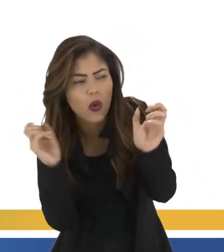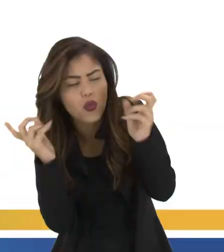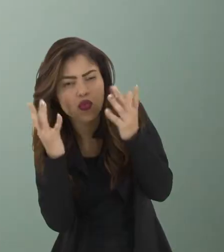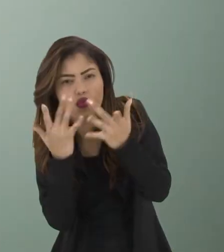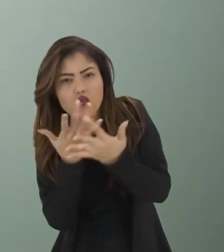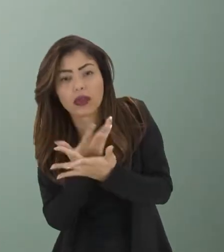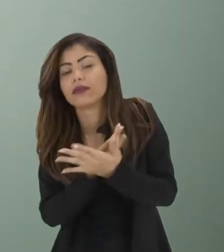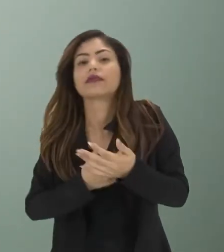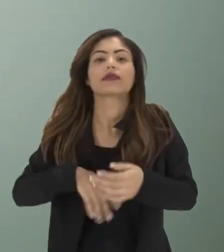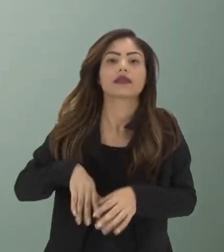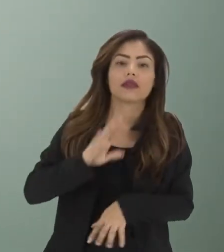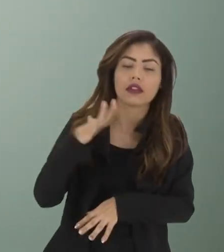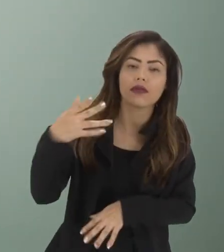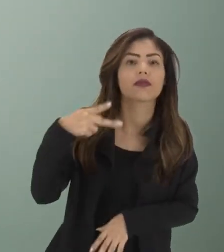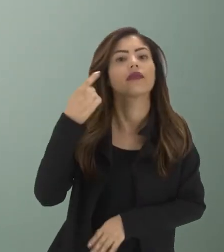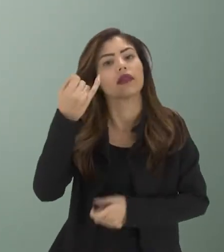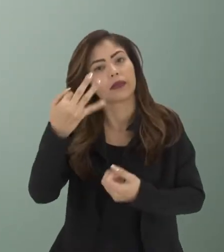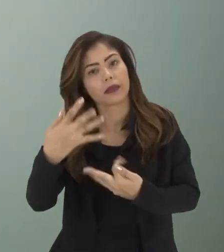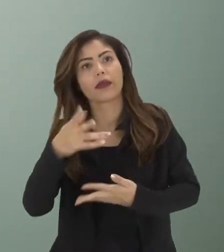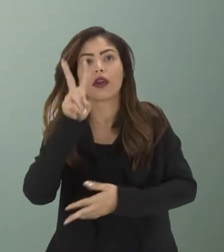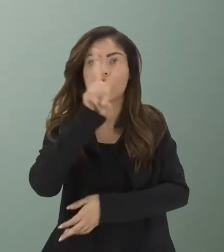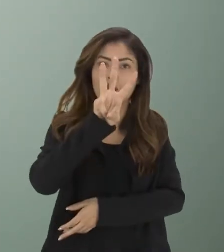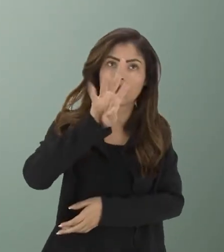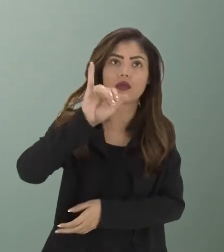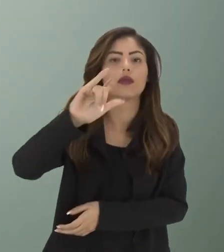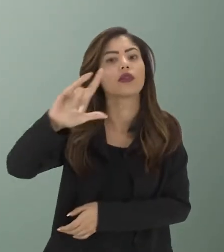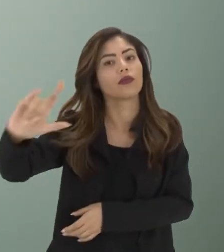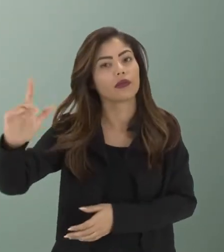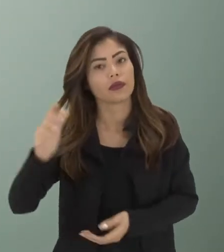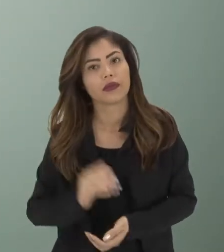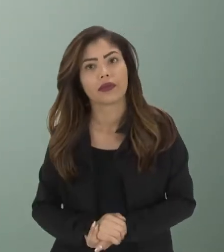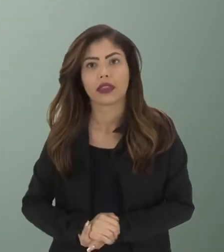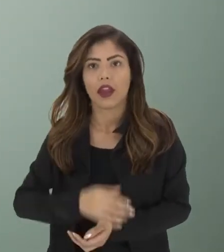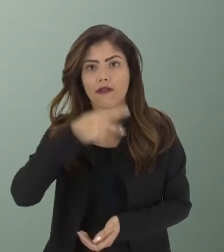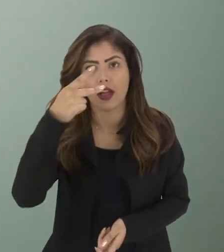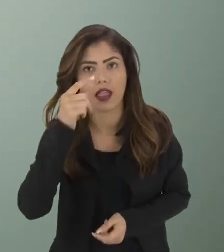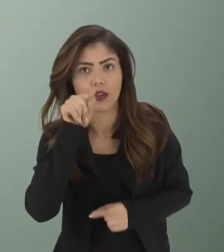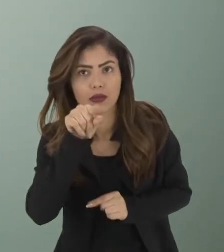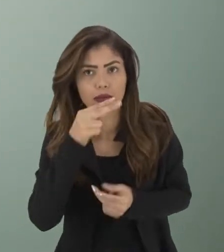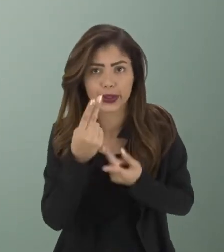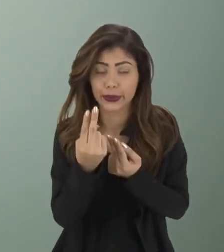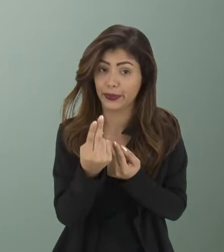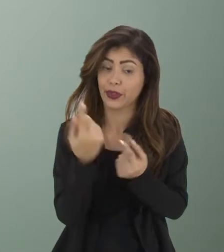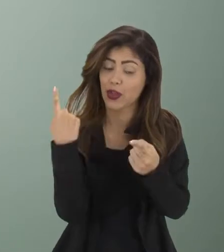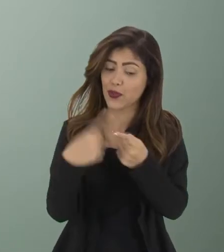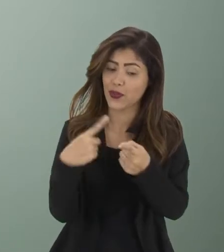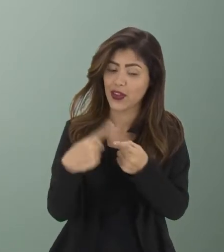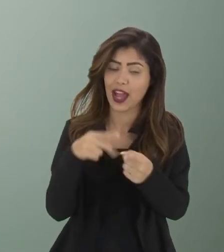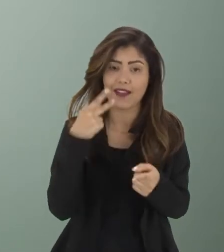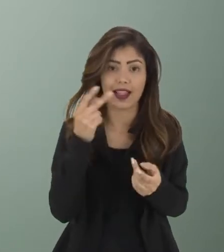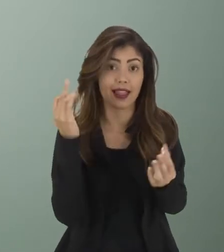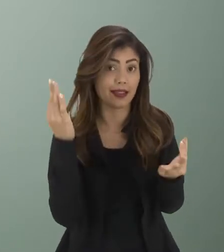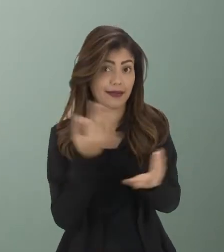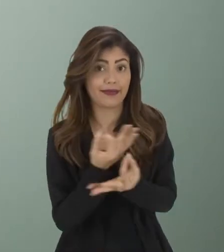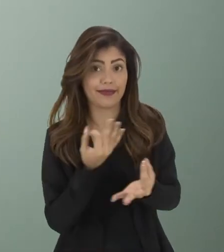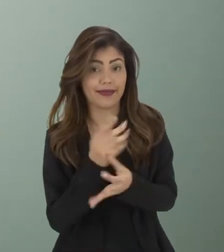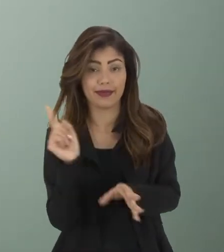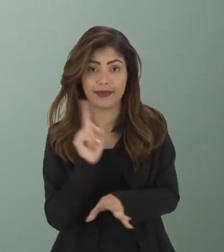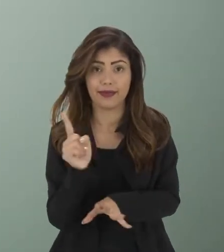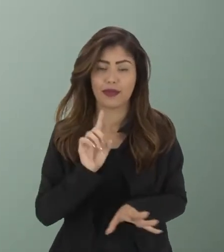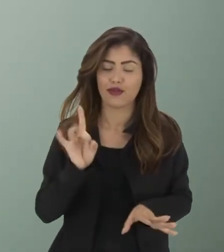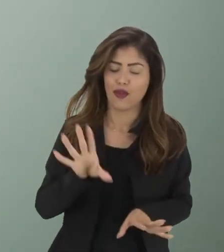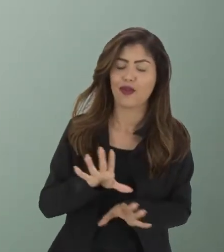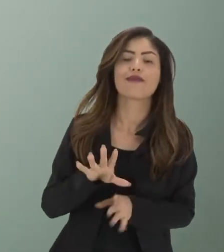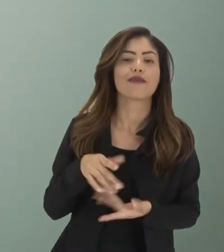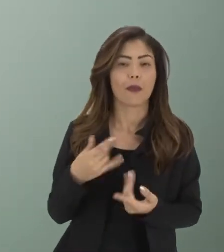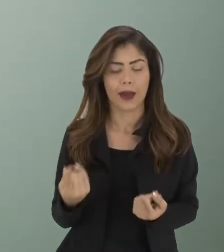brilho, tá? Então fala bonito, é will. Claro que a gente não é acostumado a falar assim porque A gente não fala normalmente assim, a não ser os gaúchos,